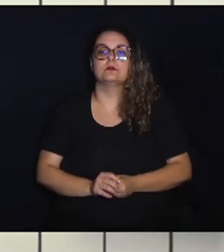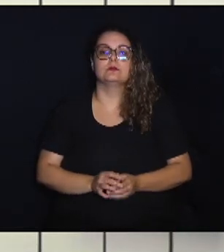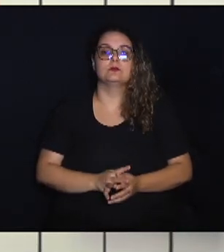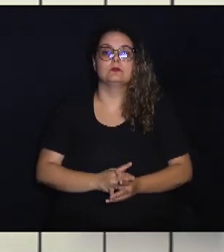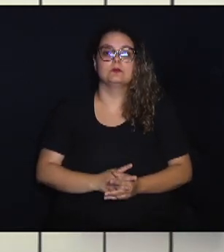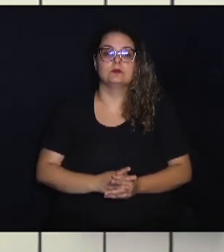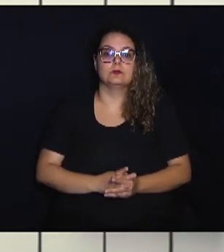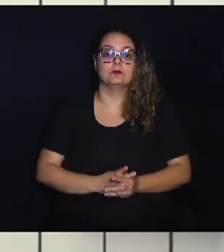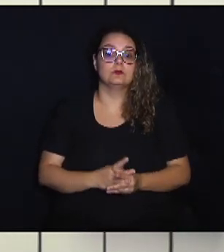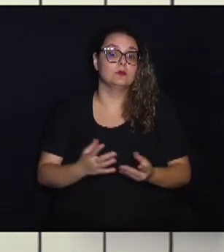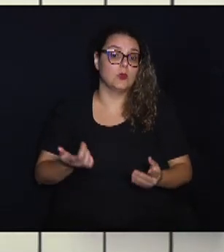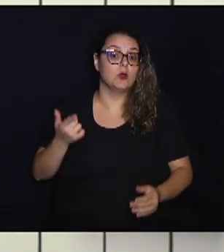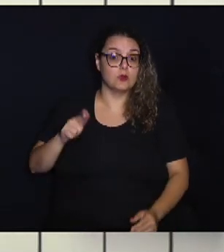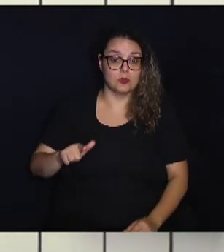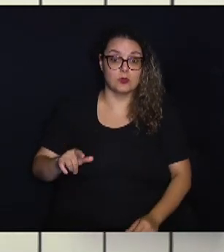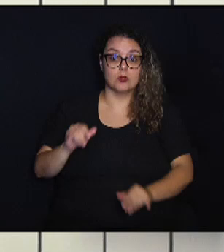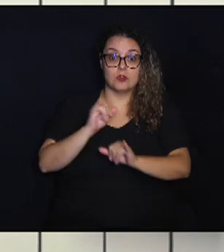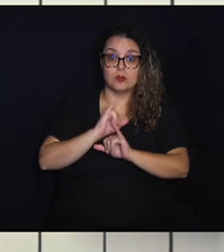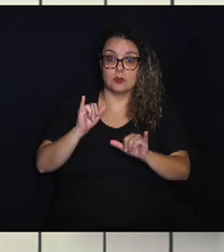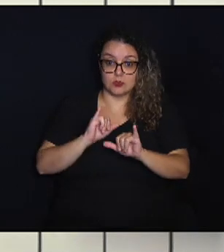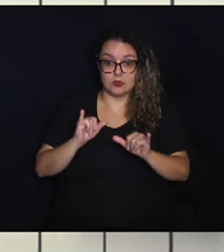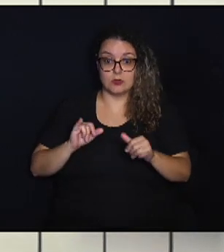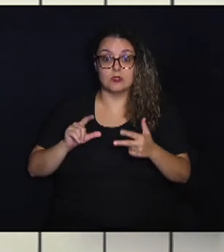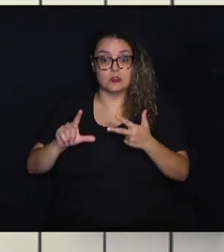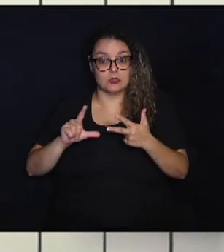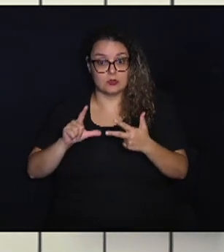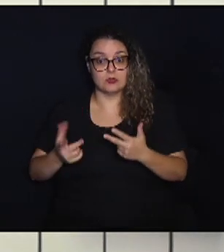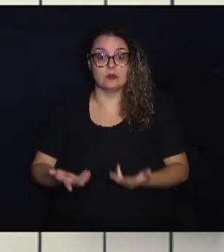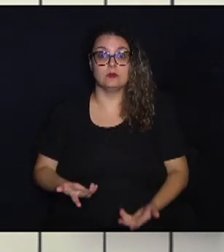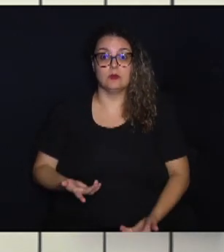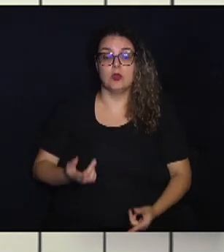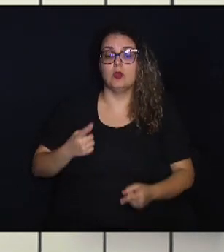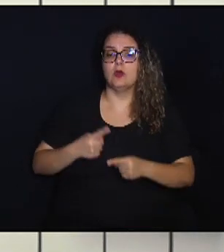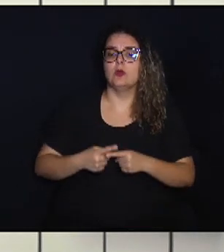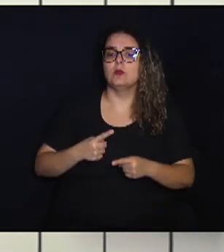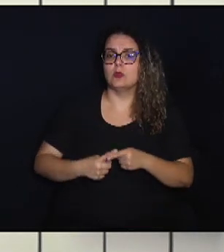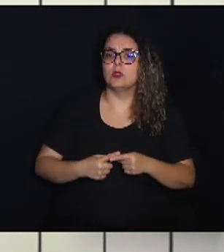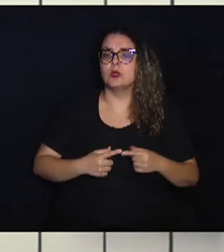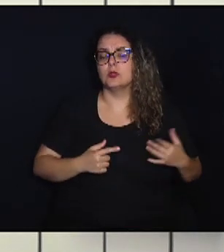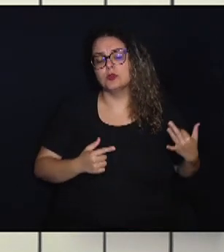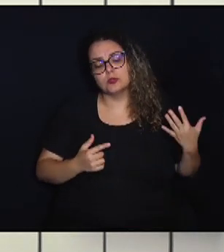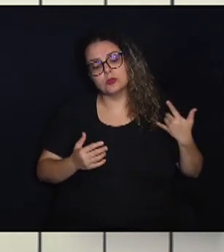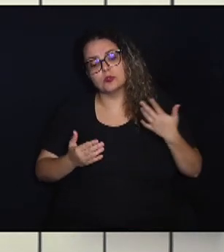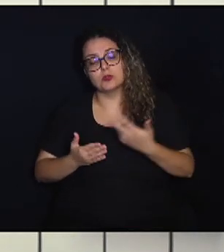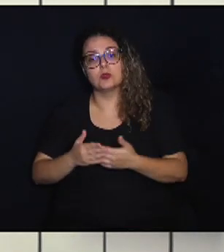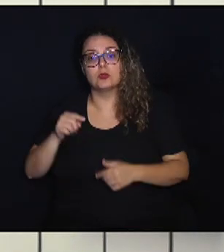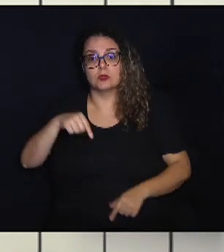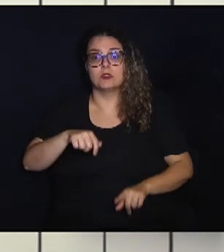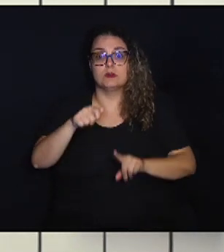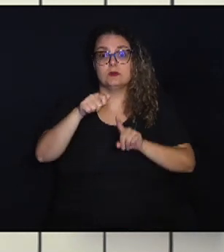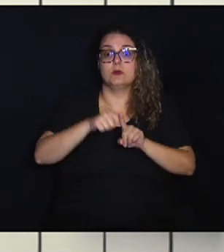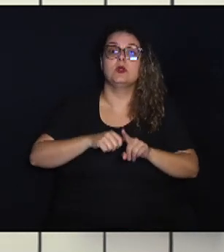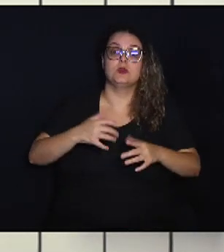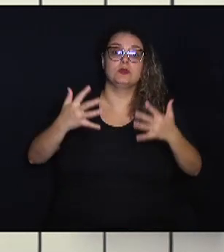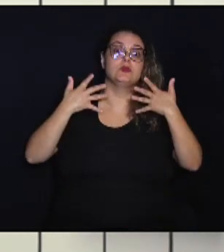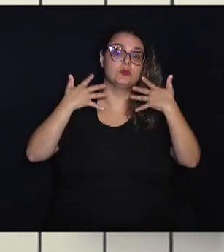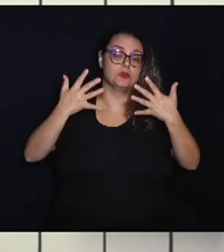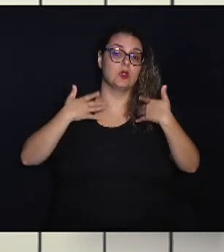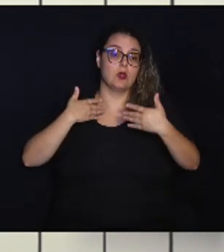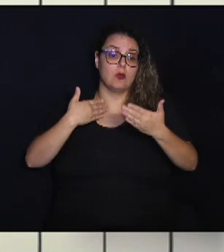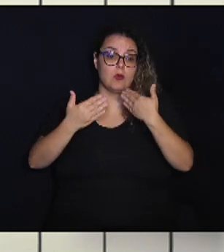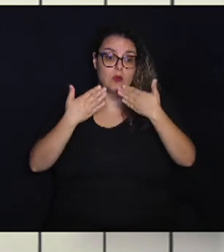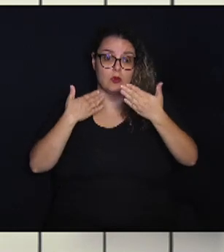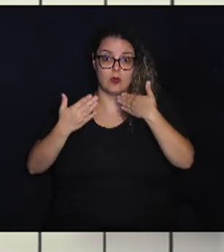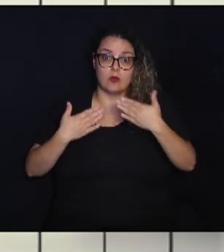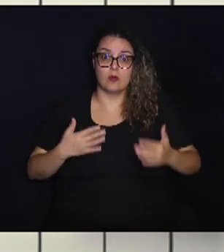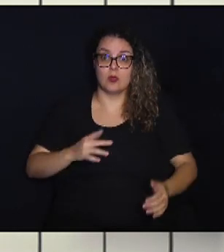campinas.sp.leg.br. Bom, a gente segue aqui com as notícias do Legislativo, porque durante todo este mês de janeiro, nós estamos conversando com